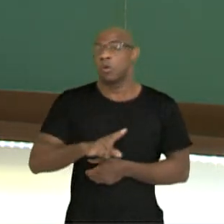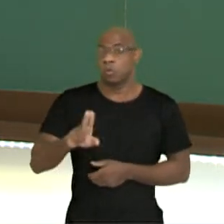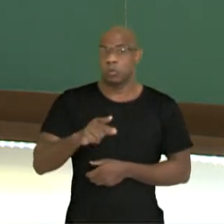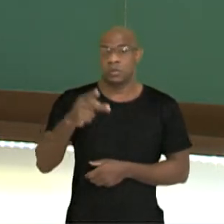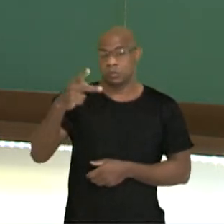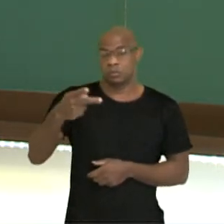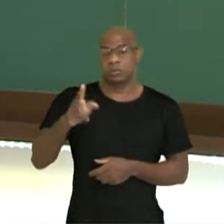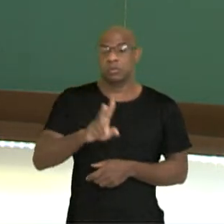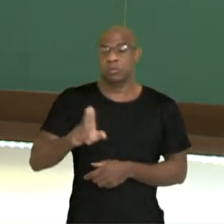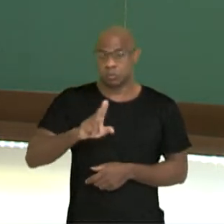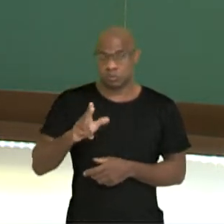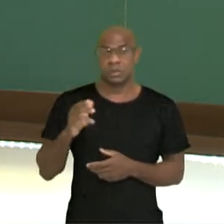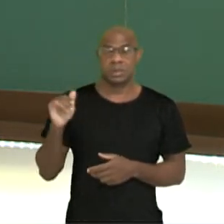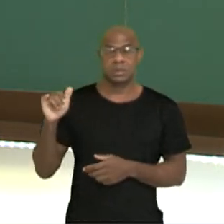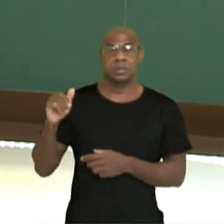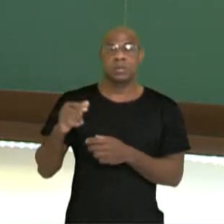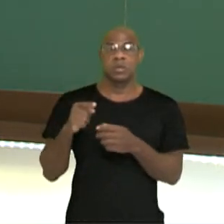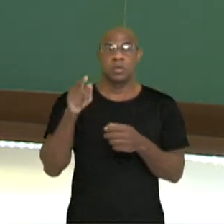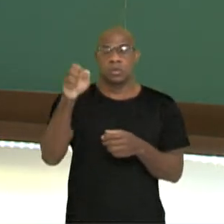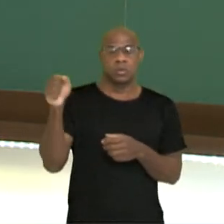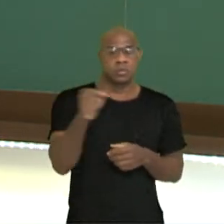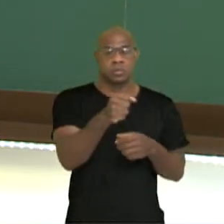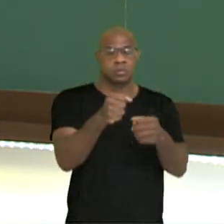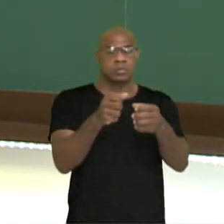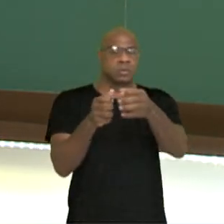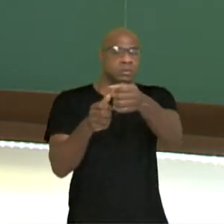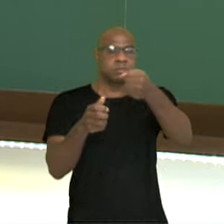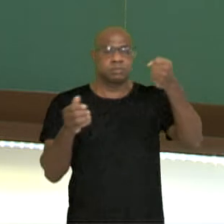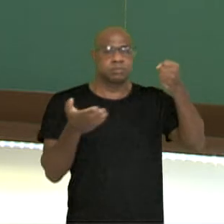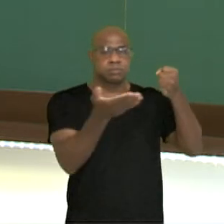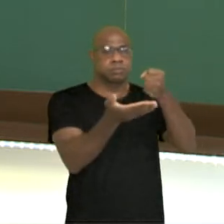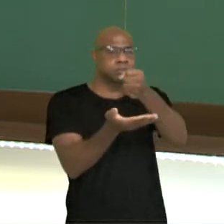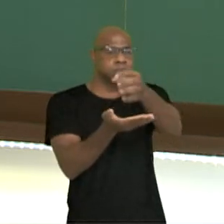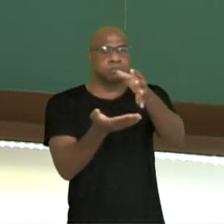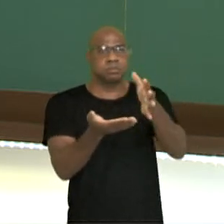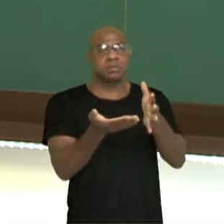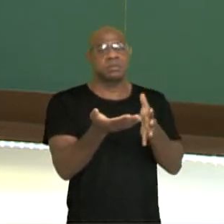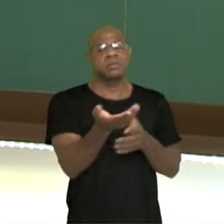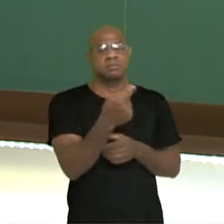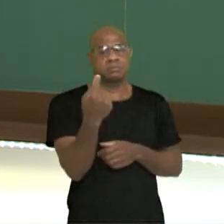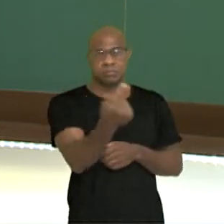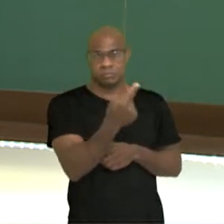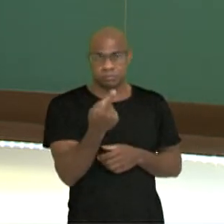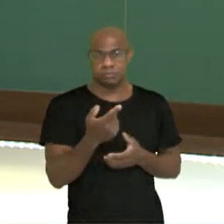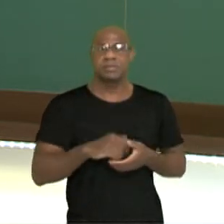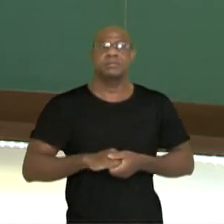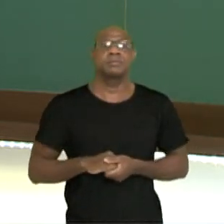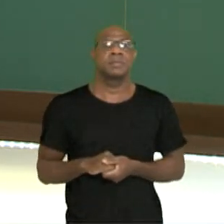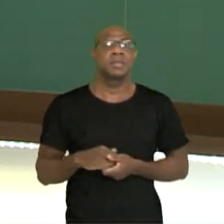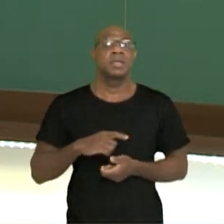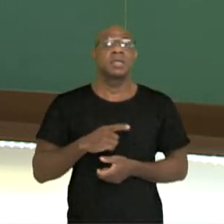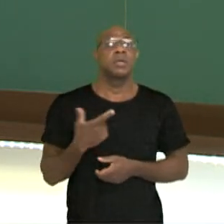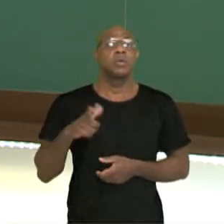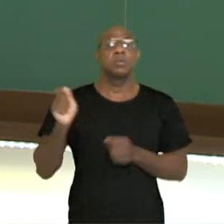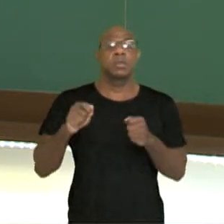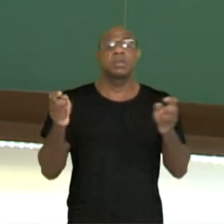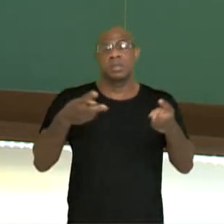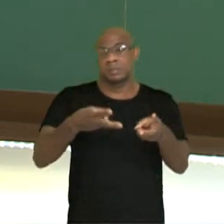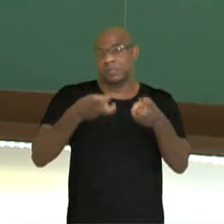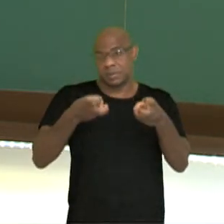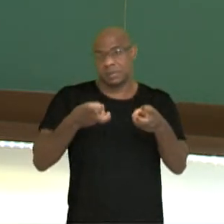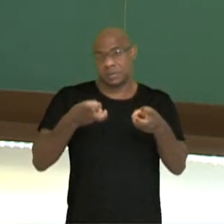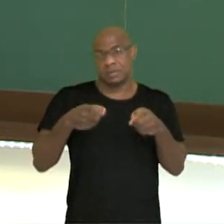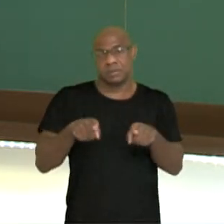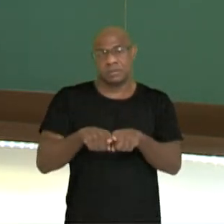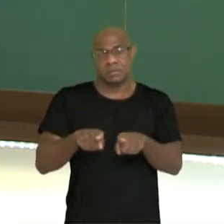one heat up food, né, um é aquecido, né, a comida é aquecida pelas micro-ondas, e o outro pode ser detectado, né,